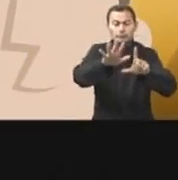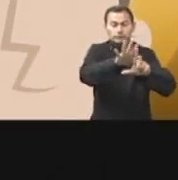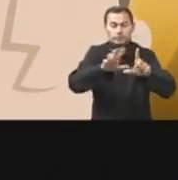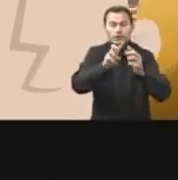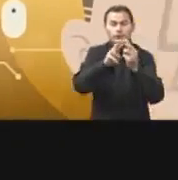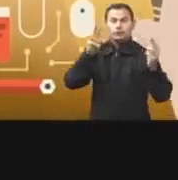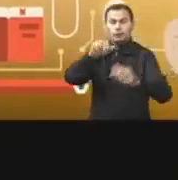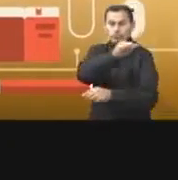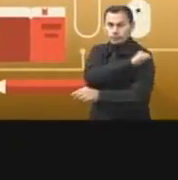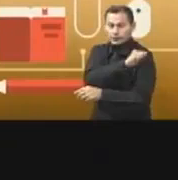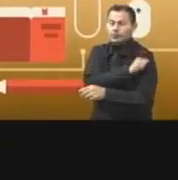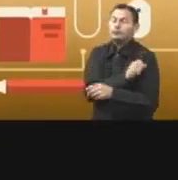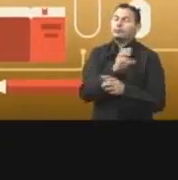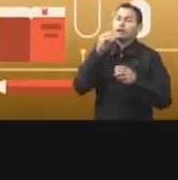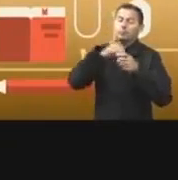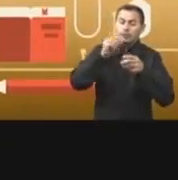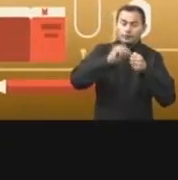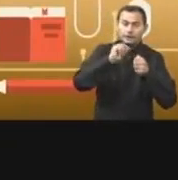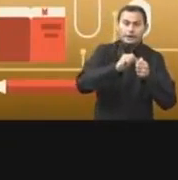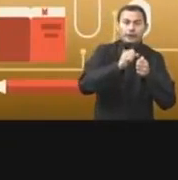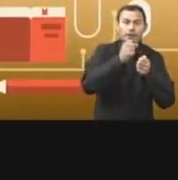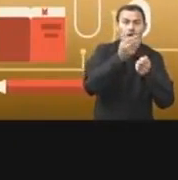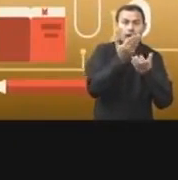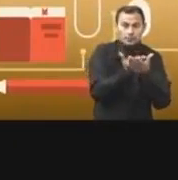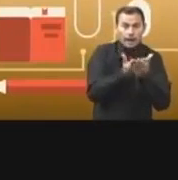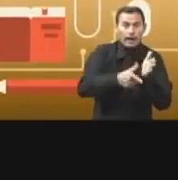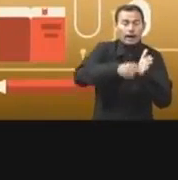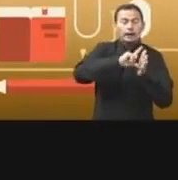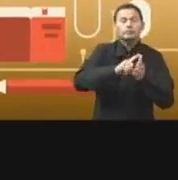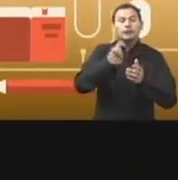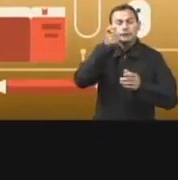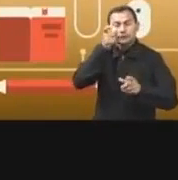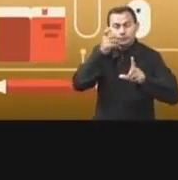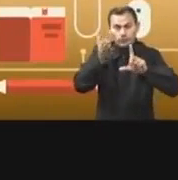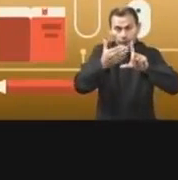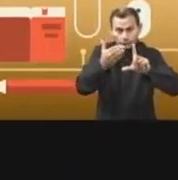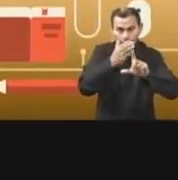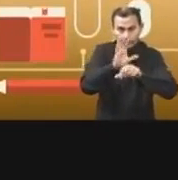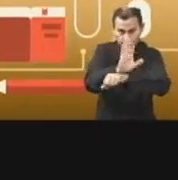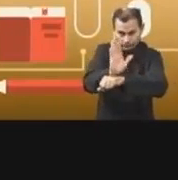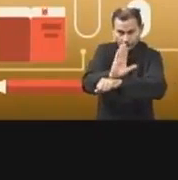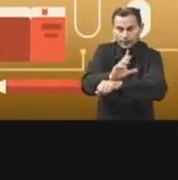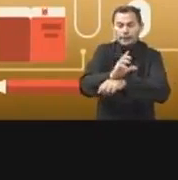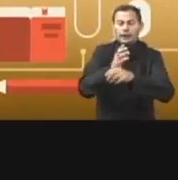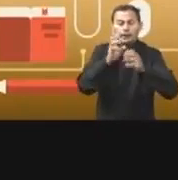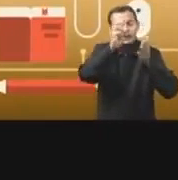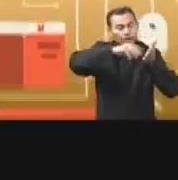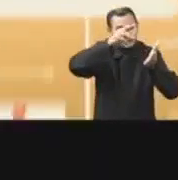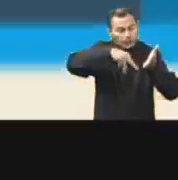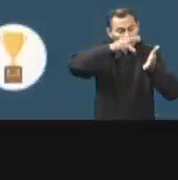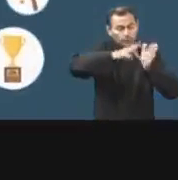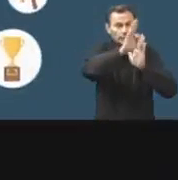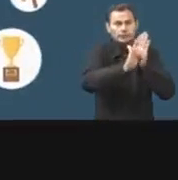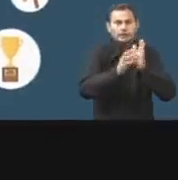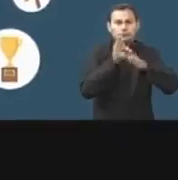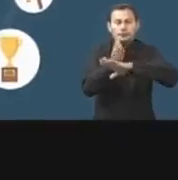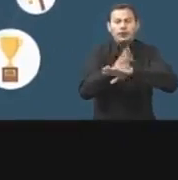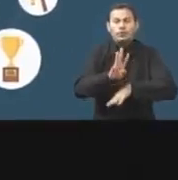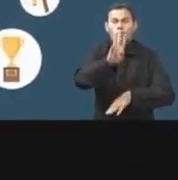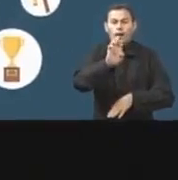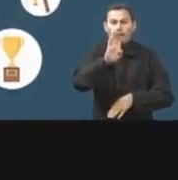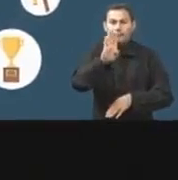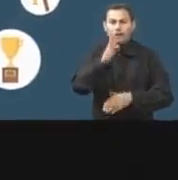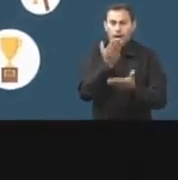do aluno. Isso inclui fazer a pré-aula, assistir aos vídeos, ler os textos e acessar as web-aulas. E